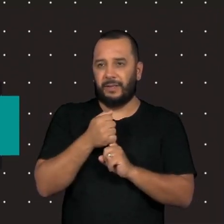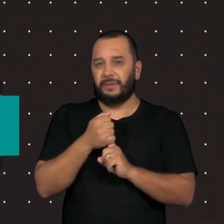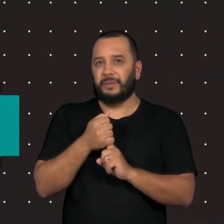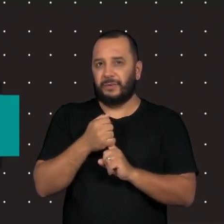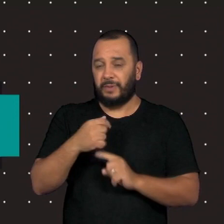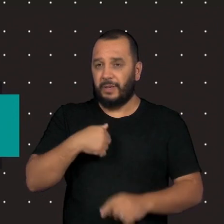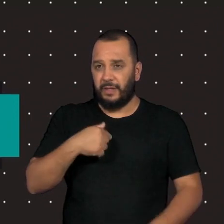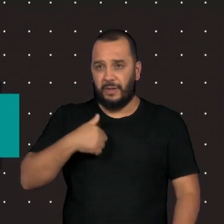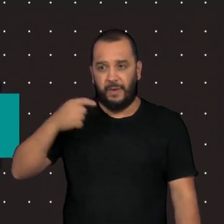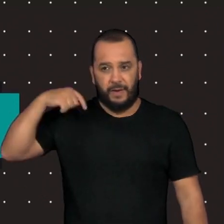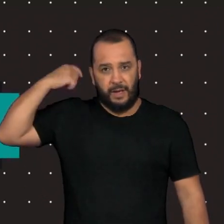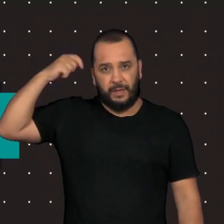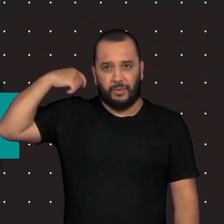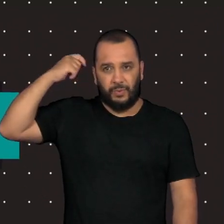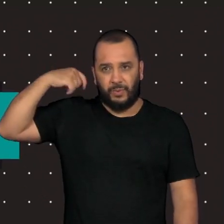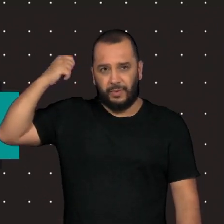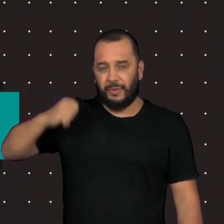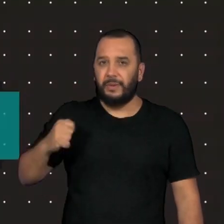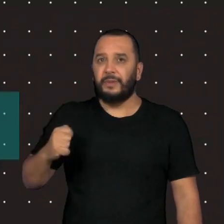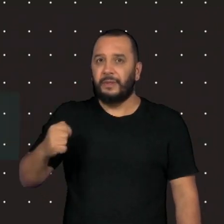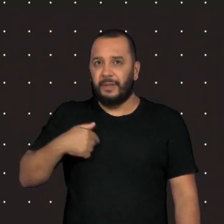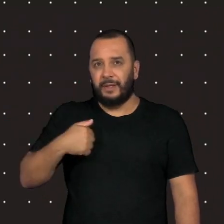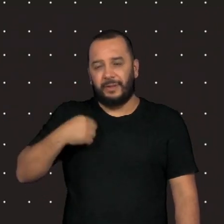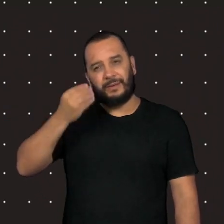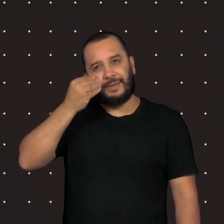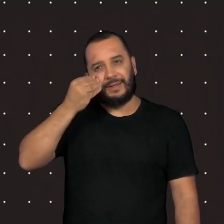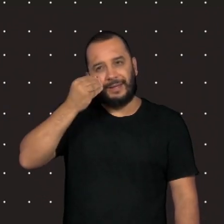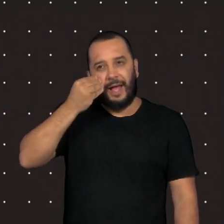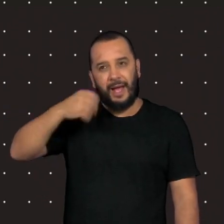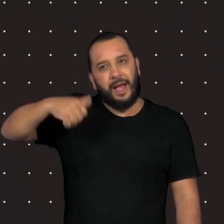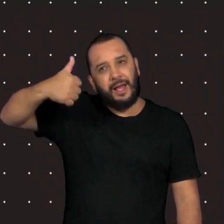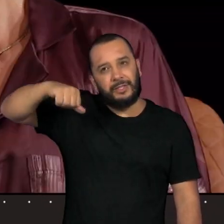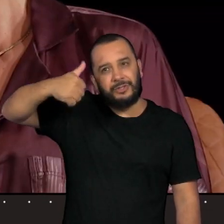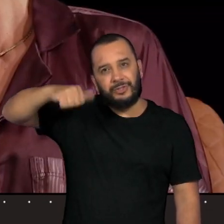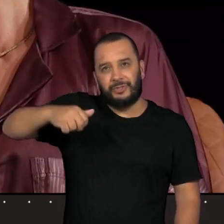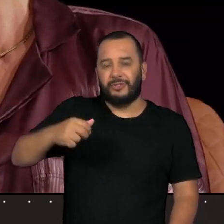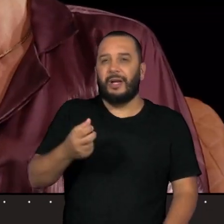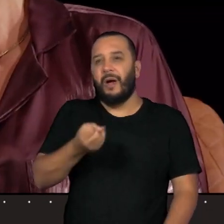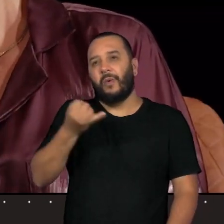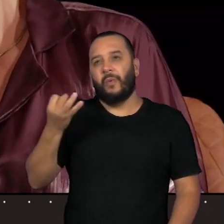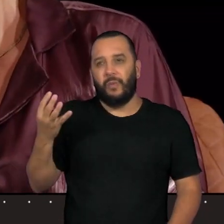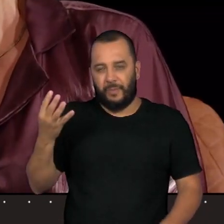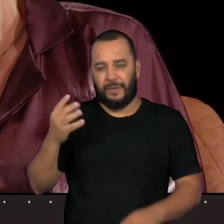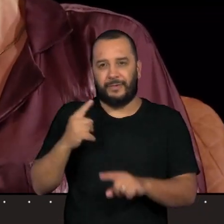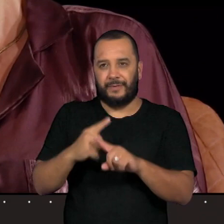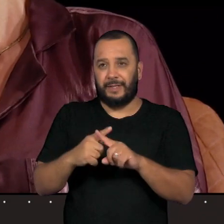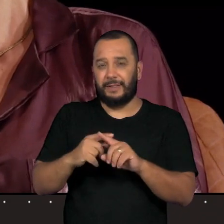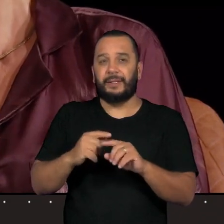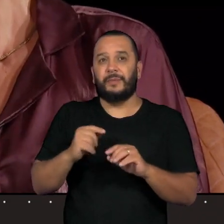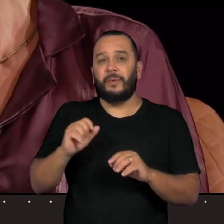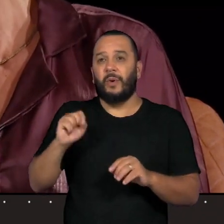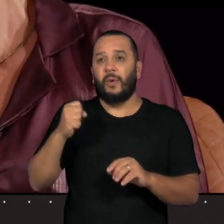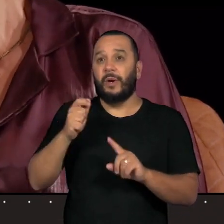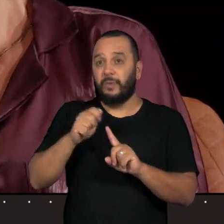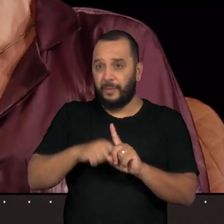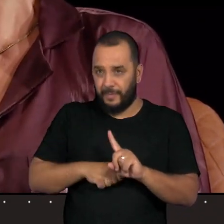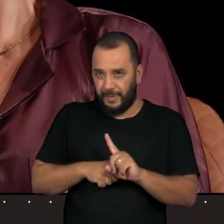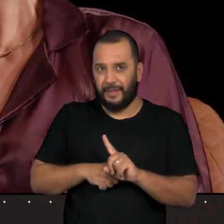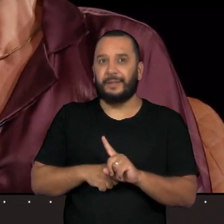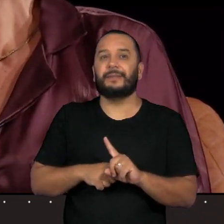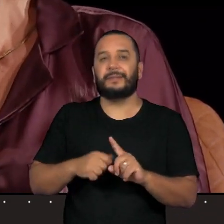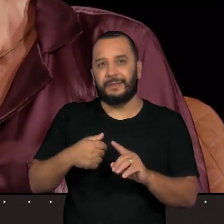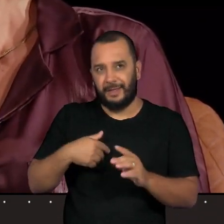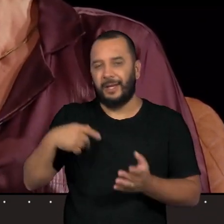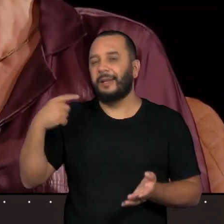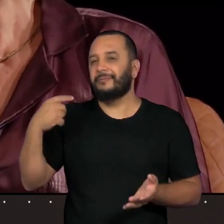um dos atores. E eu fiz esse teste algumas vezes e depois de quase 8 meses eu fiz o teste e aí rolou da gente